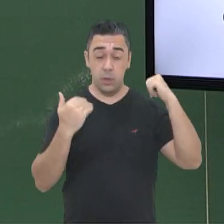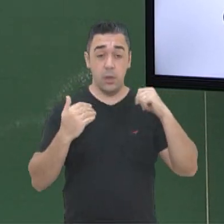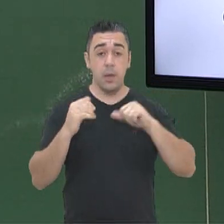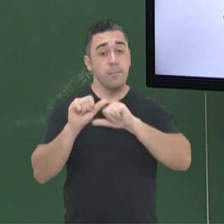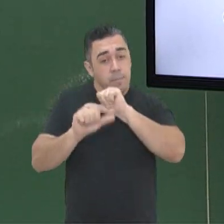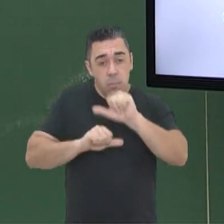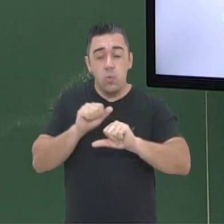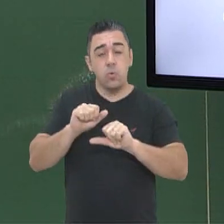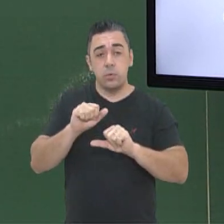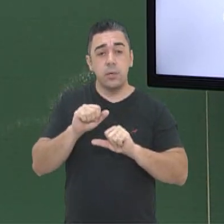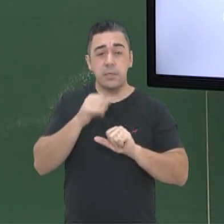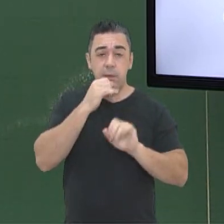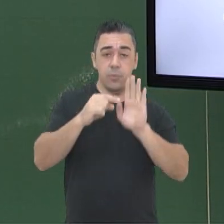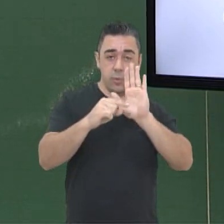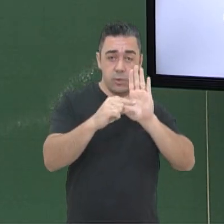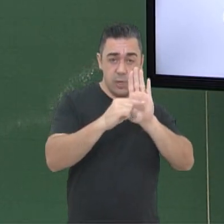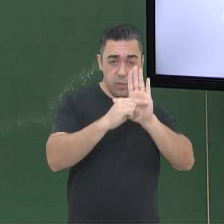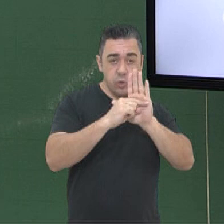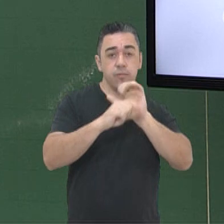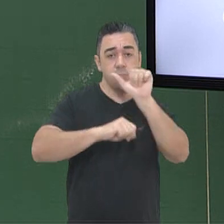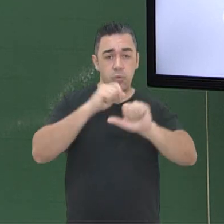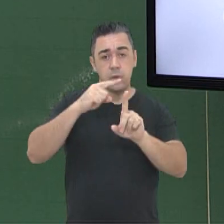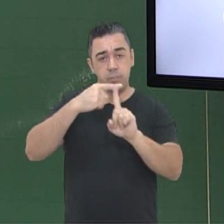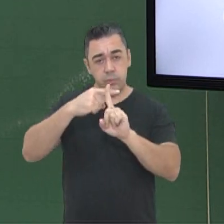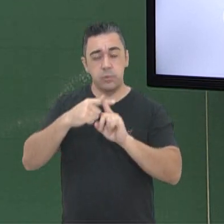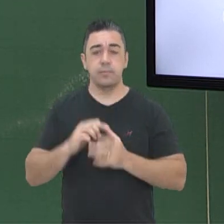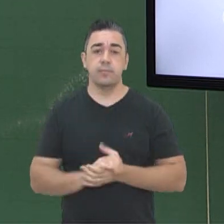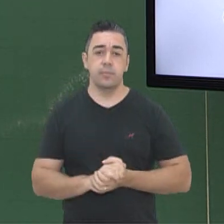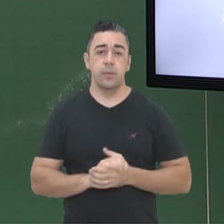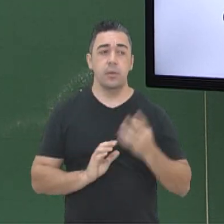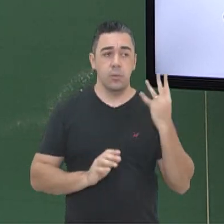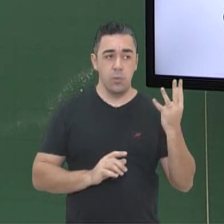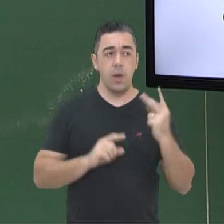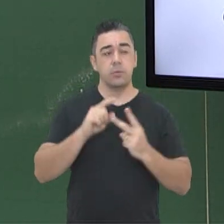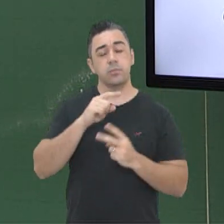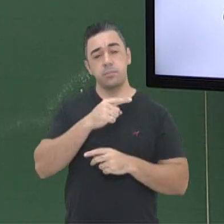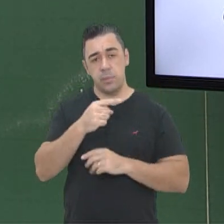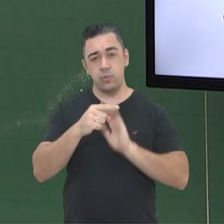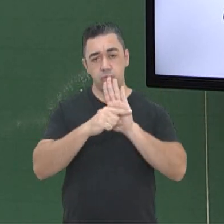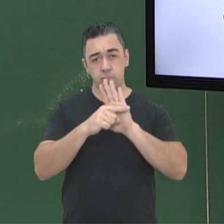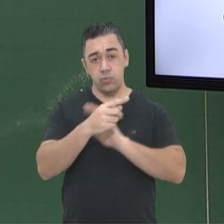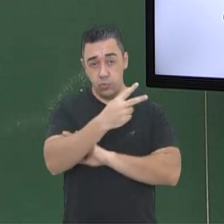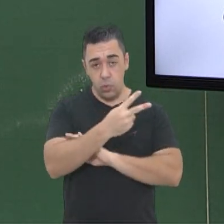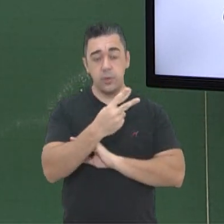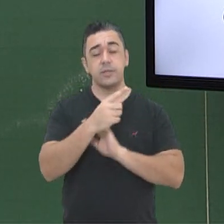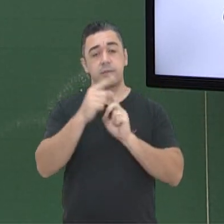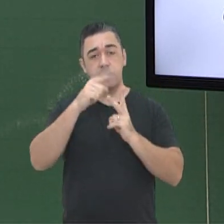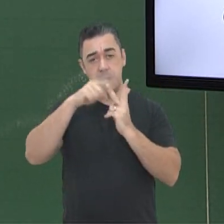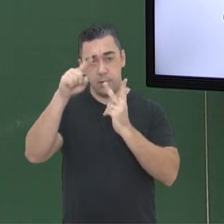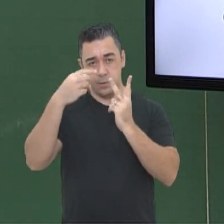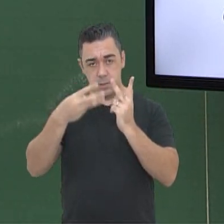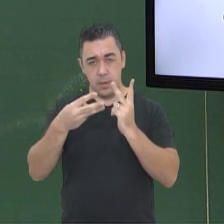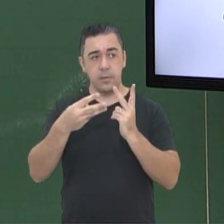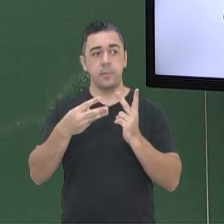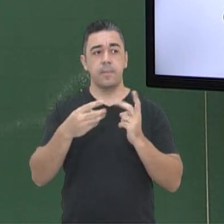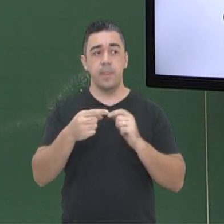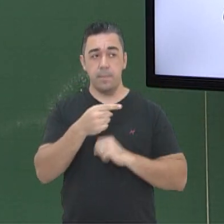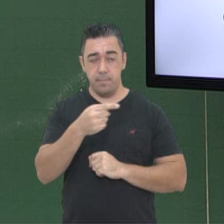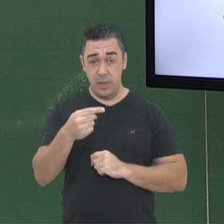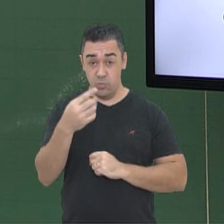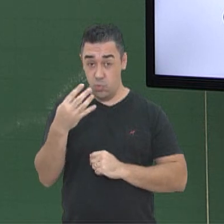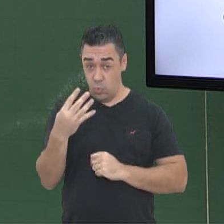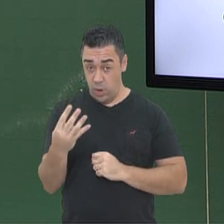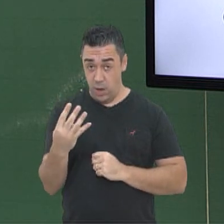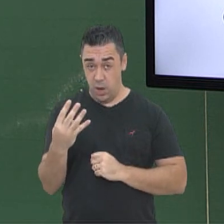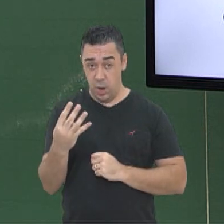eu mudo o sinal de todos. Fica 4 menos 2 raiz de 3, menos 4, porque